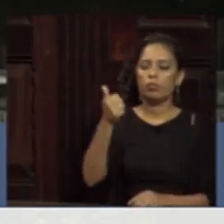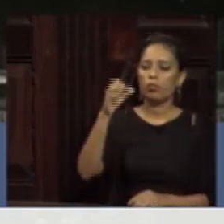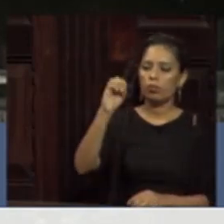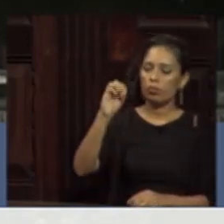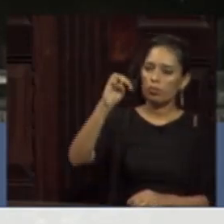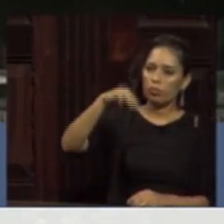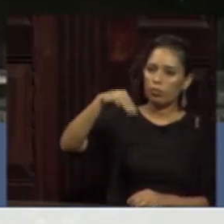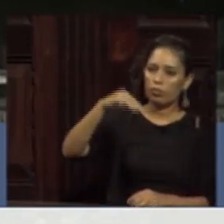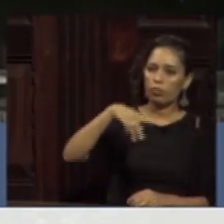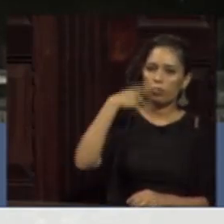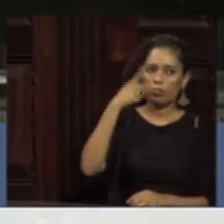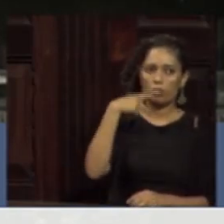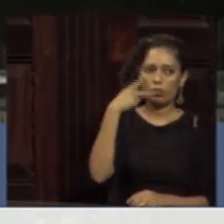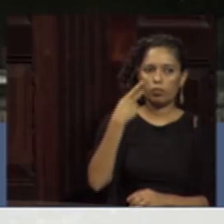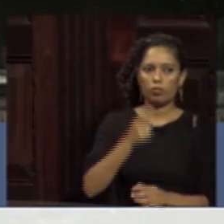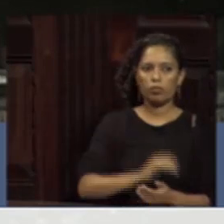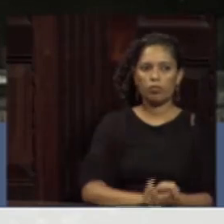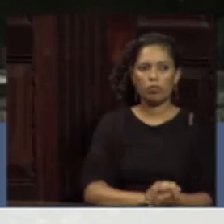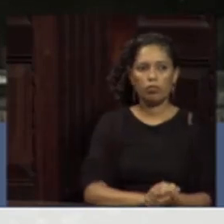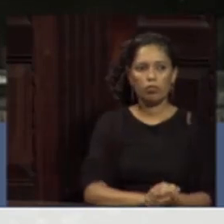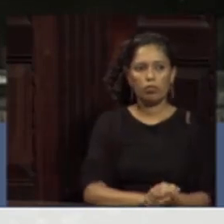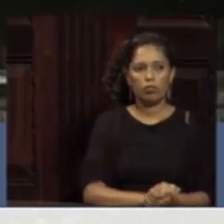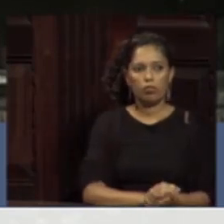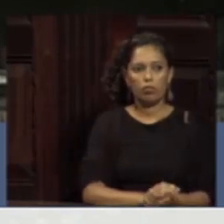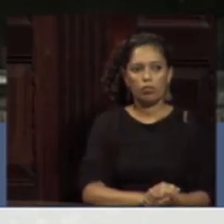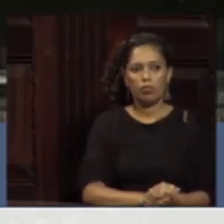minutos regimental.